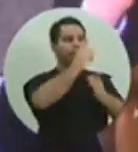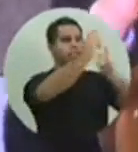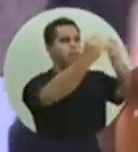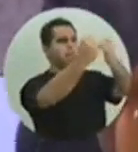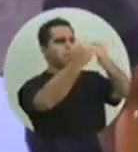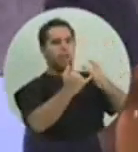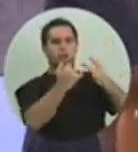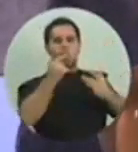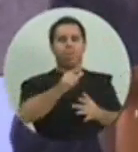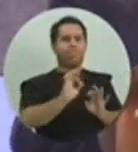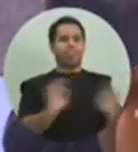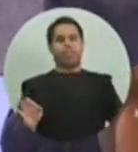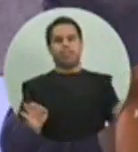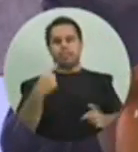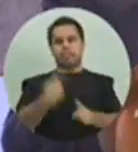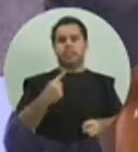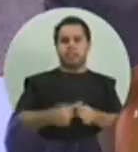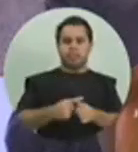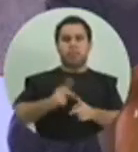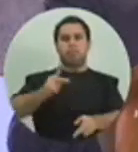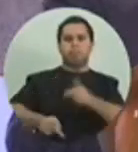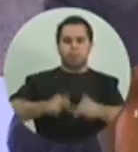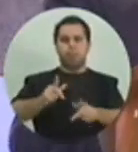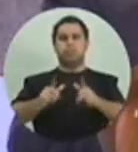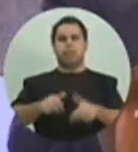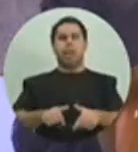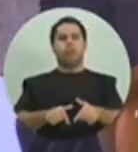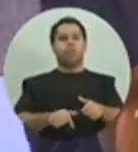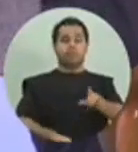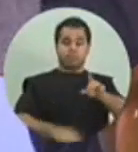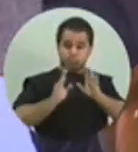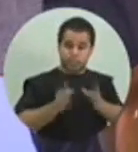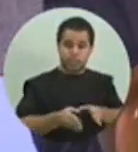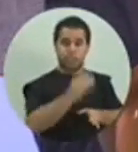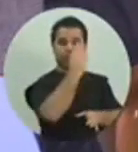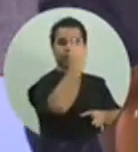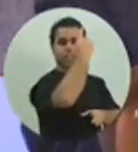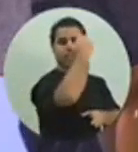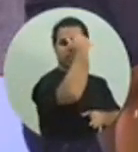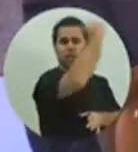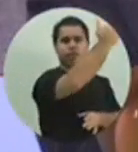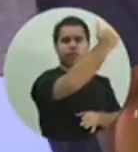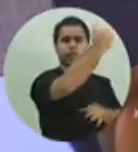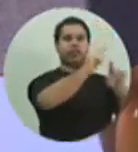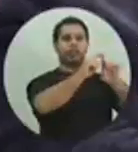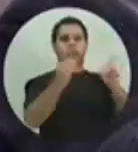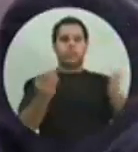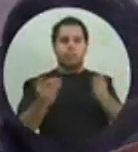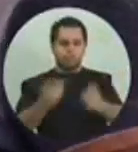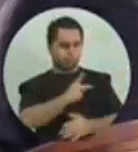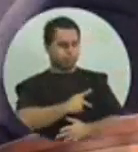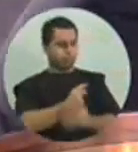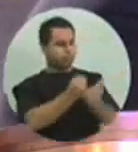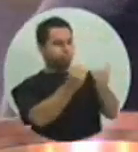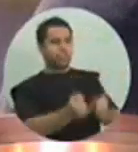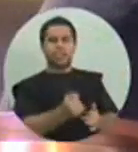impedimentos da plenitude da bênção de Deus na vida de um povo chamado e escolhido por Deus.